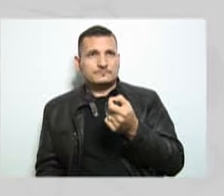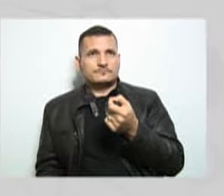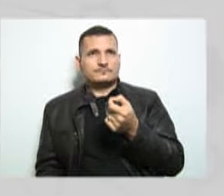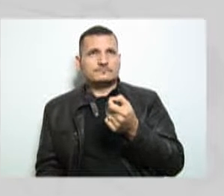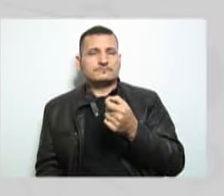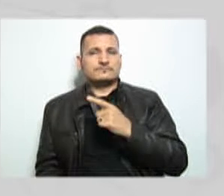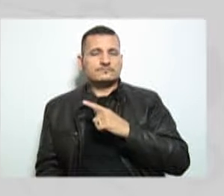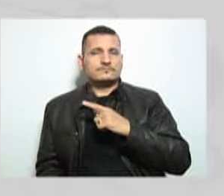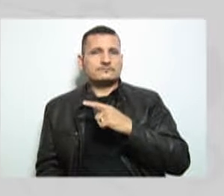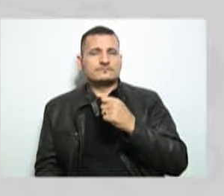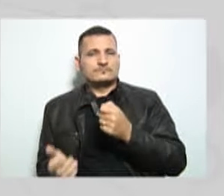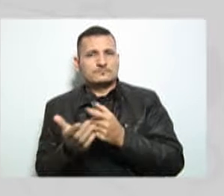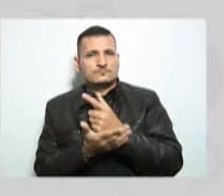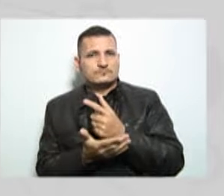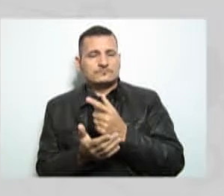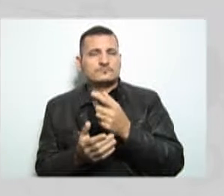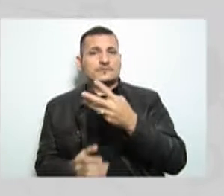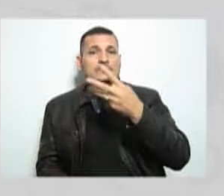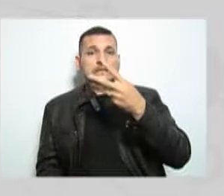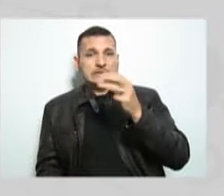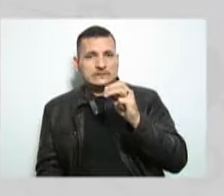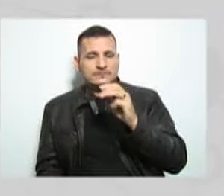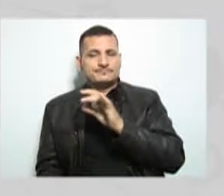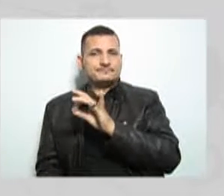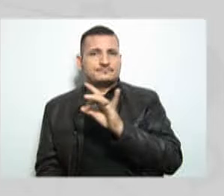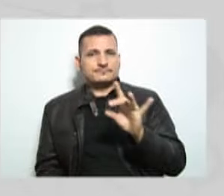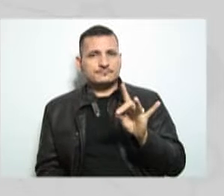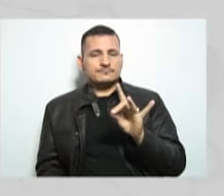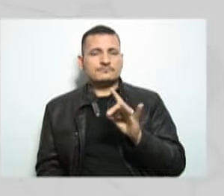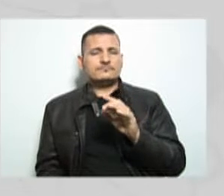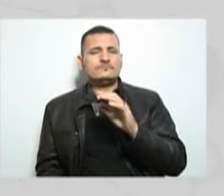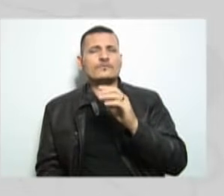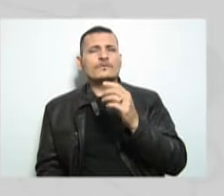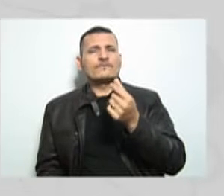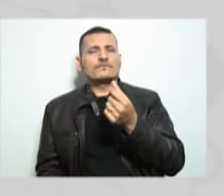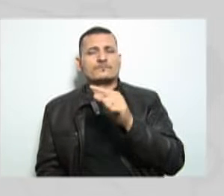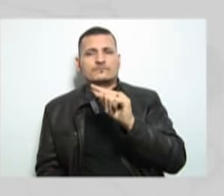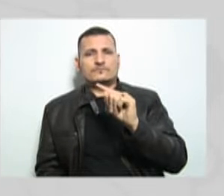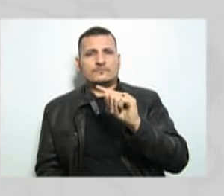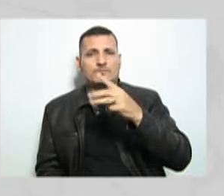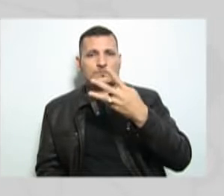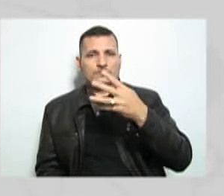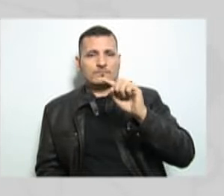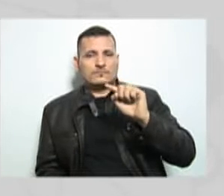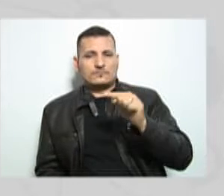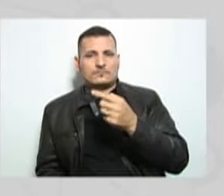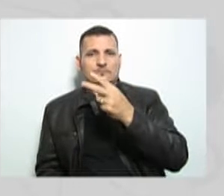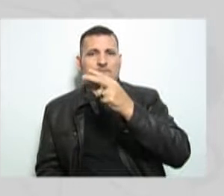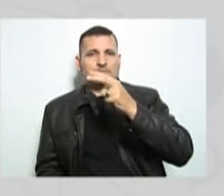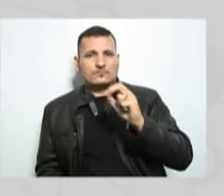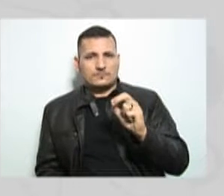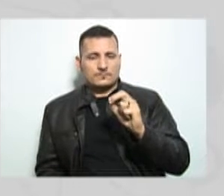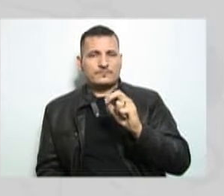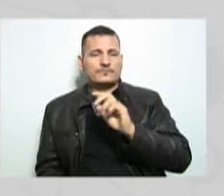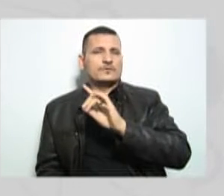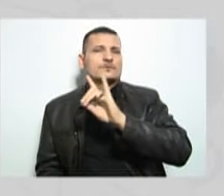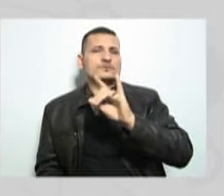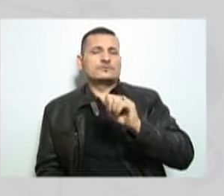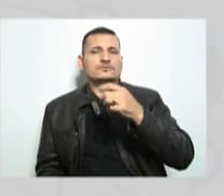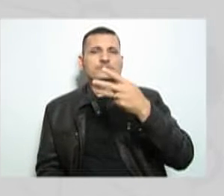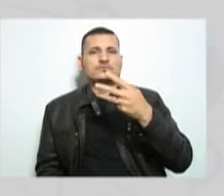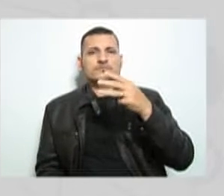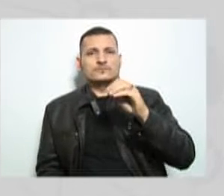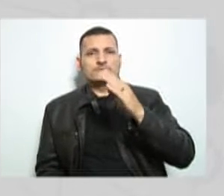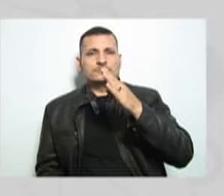a R$4,50. Essas eram as informações que vocês precisavam ter. E no dia 30/3, teve uma